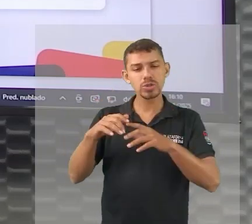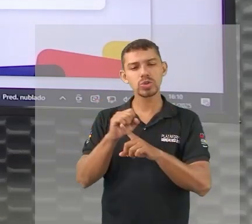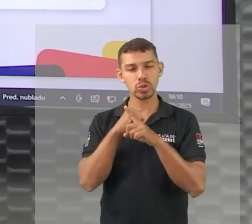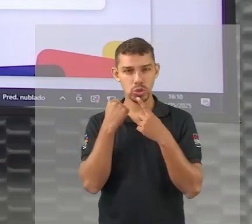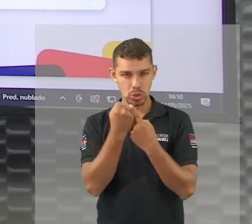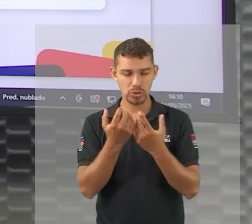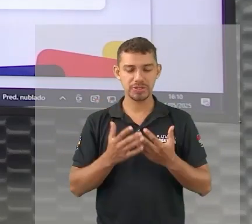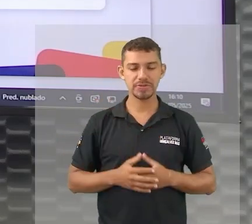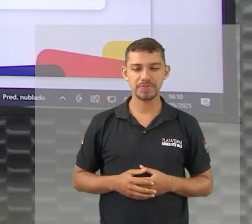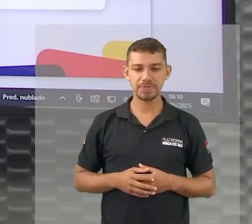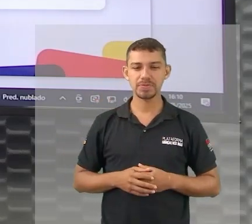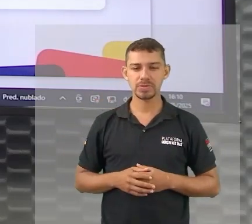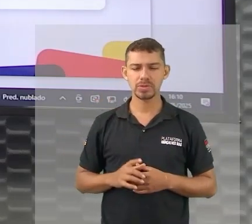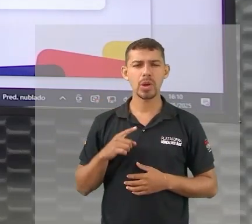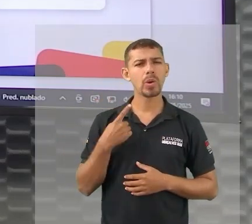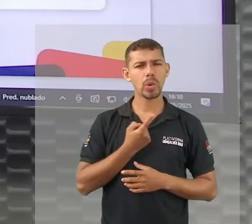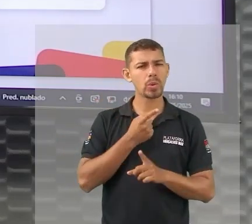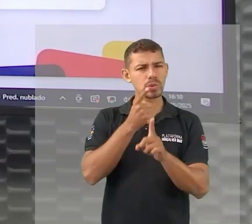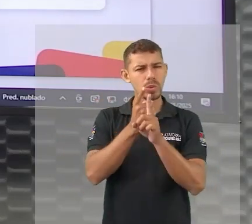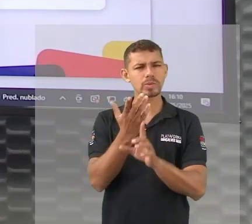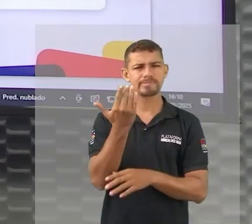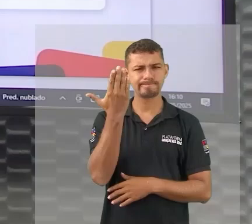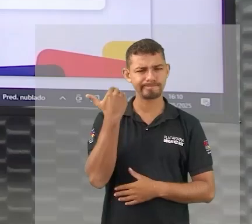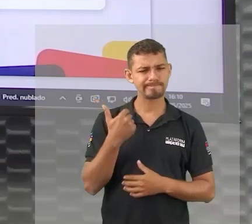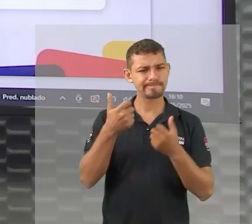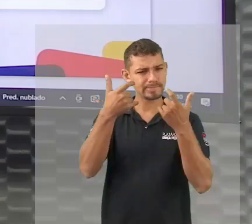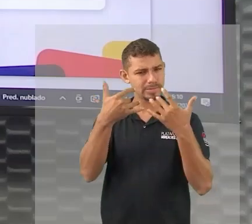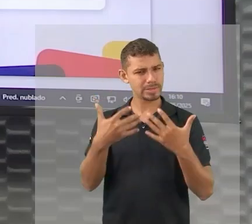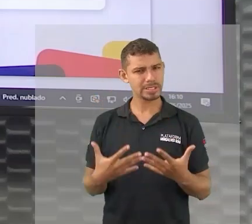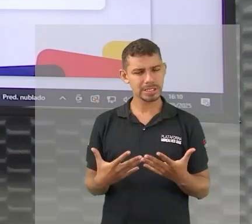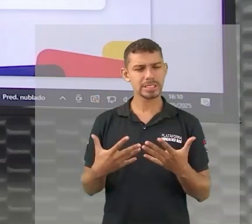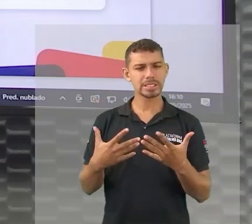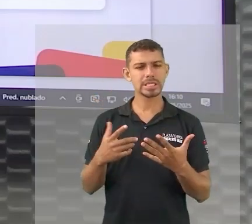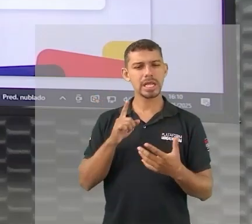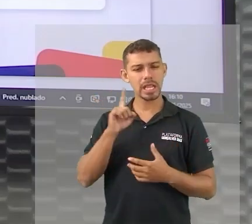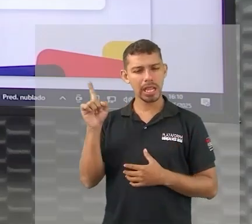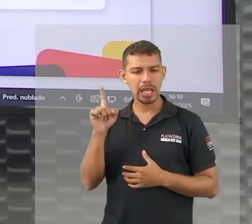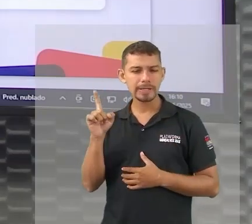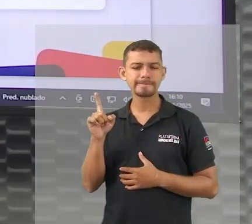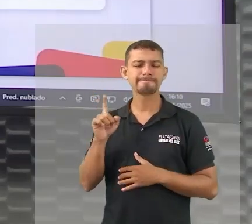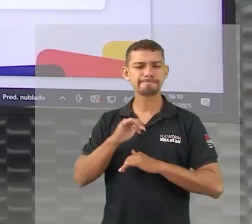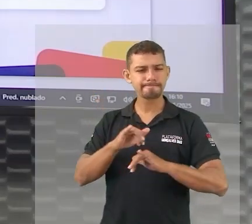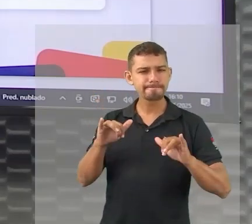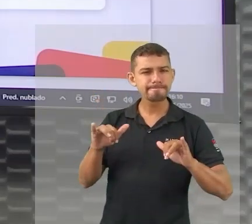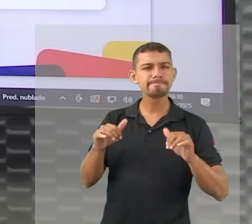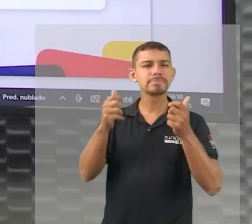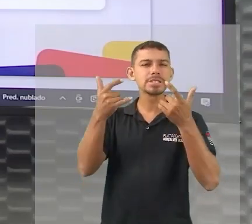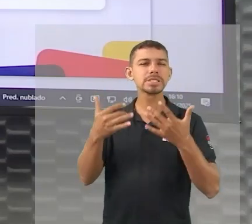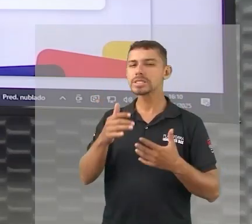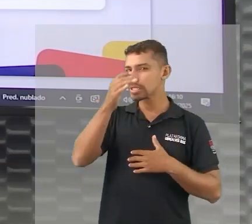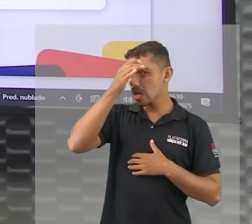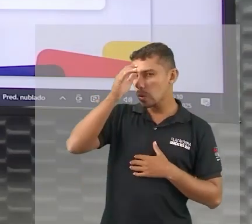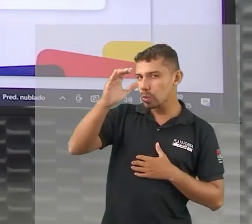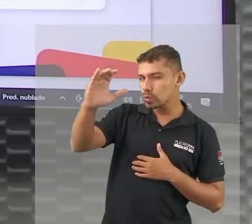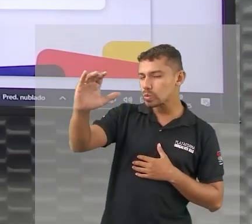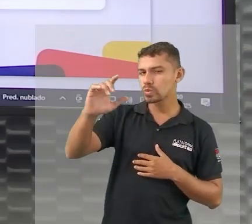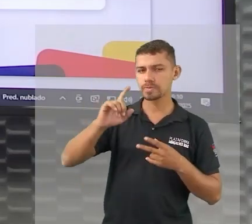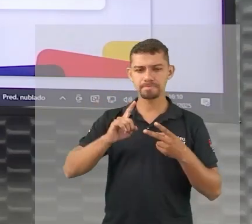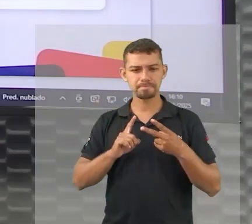tá? Bom, no nosso encontro passado, a gente estava ali na seara da questão da cultura, da